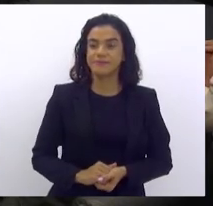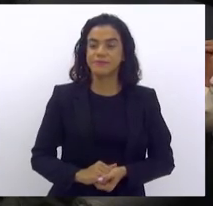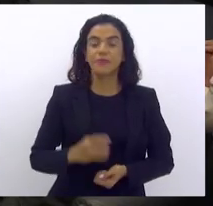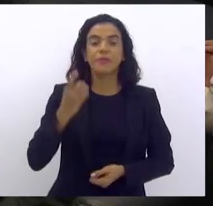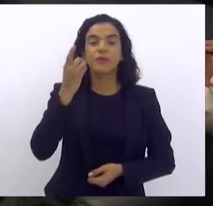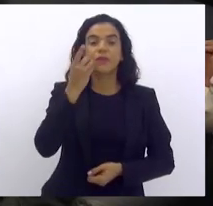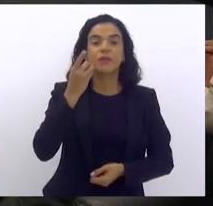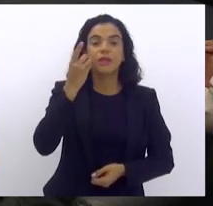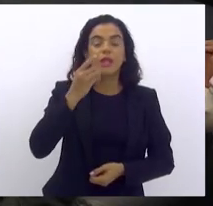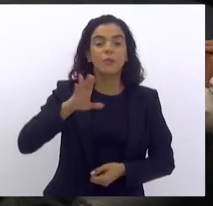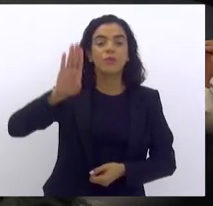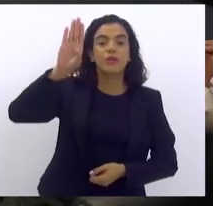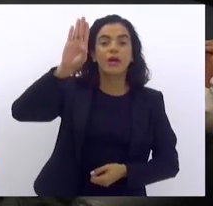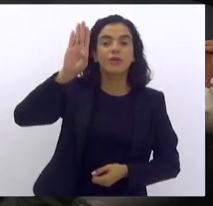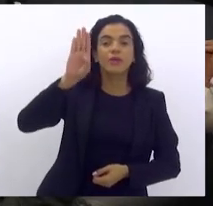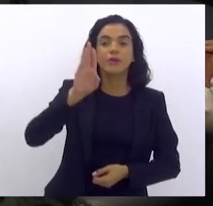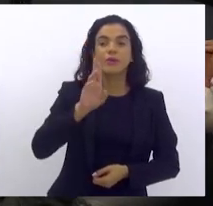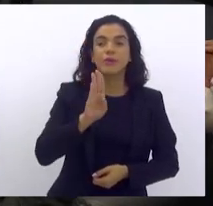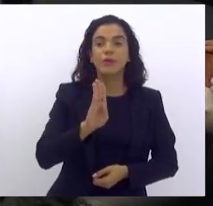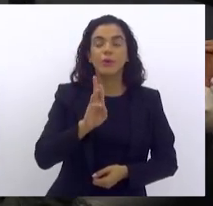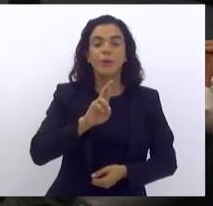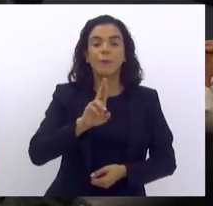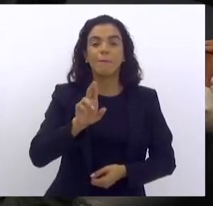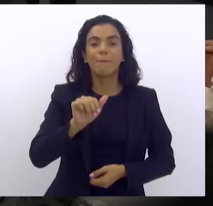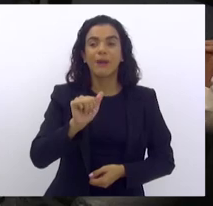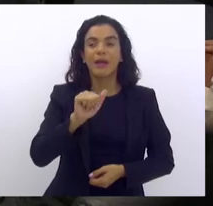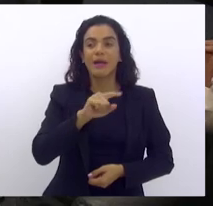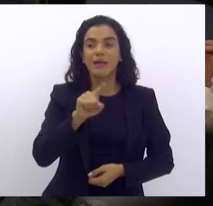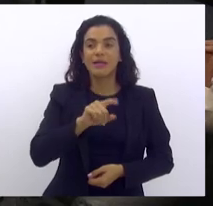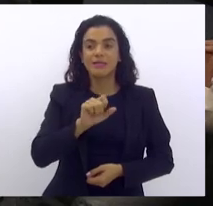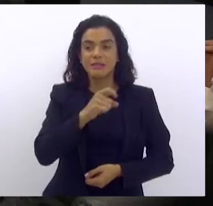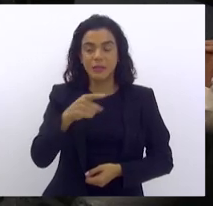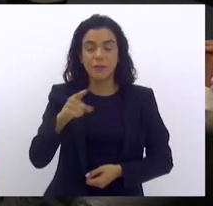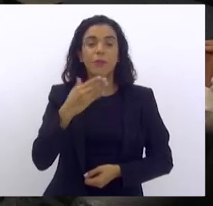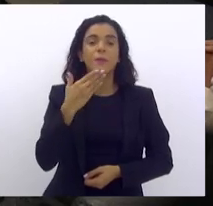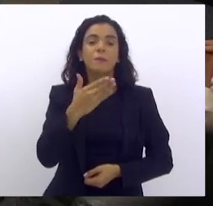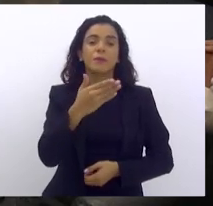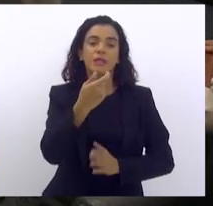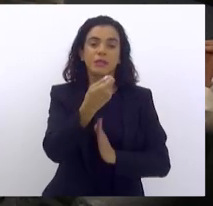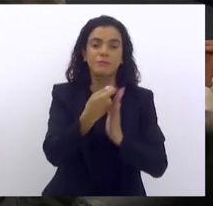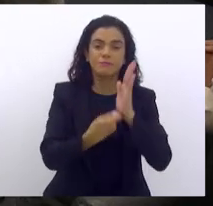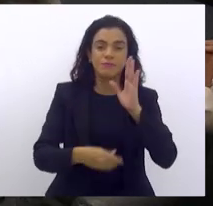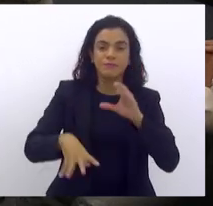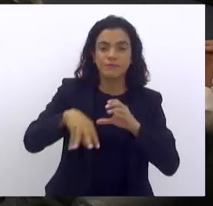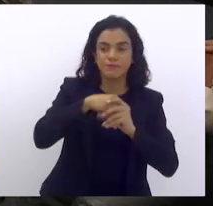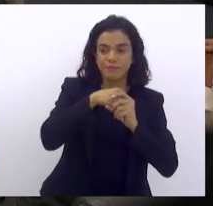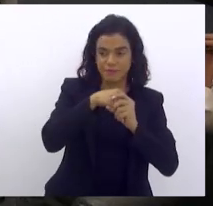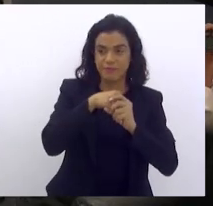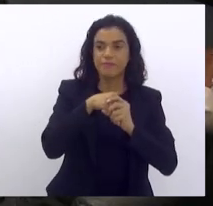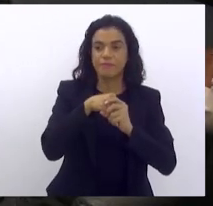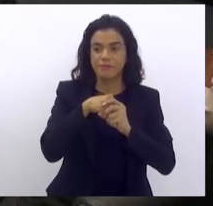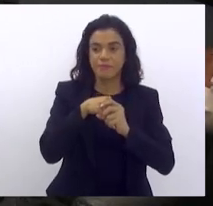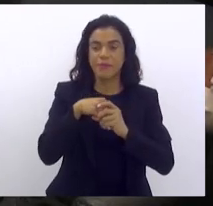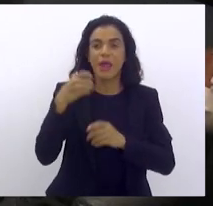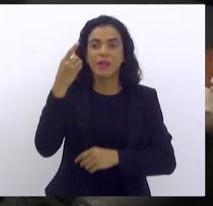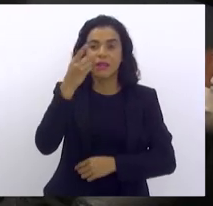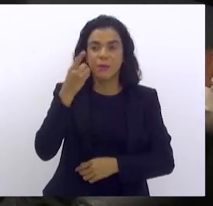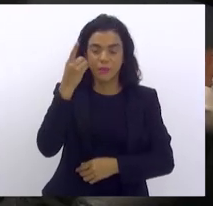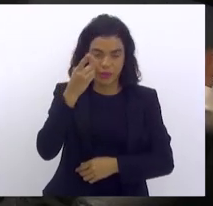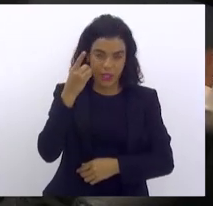Deputado Brazão, oi. Eu solicitei a cultoria do projeto, por gentileza. Tá, cultoria, Marquinha, deputada, nobre